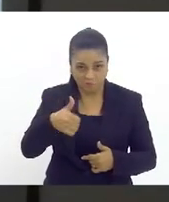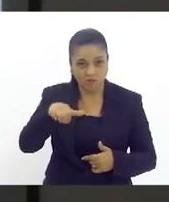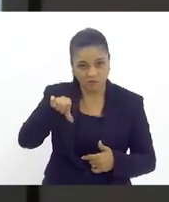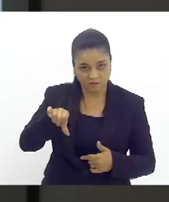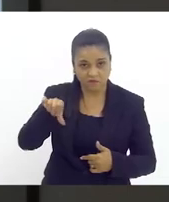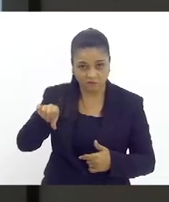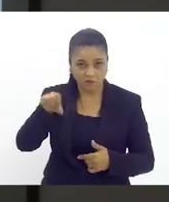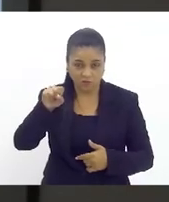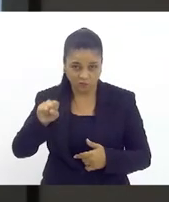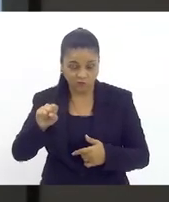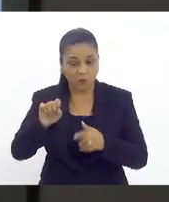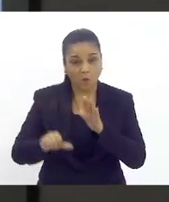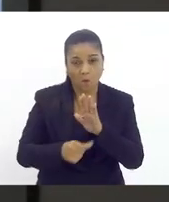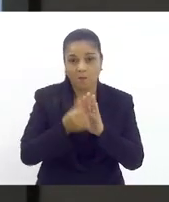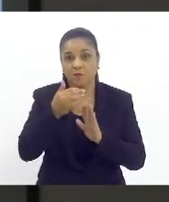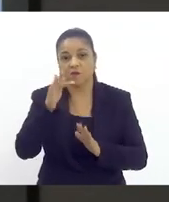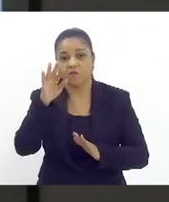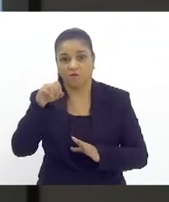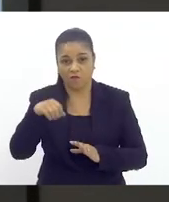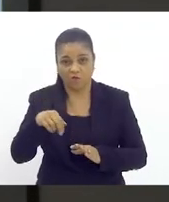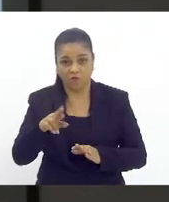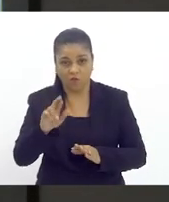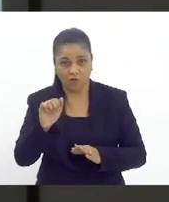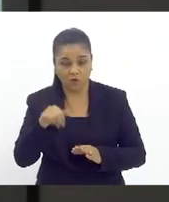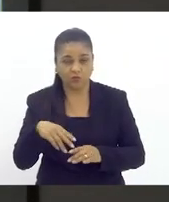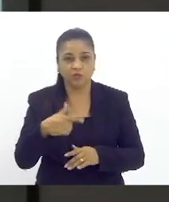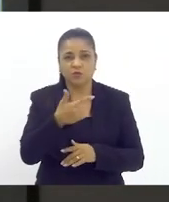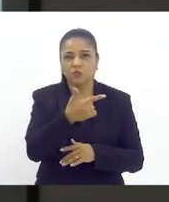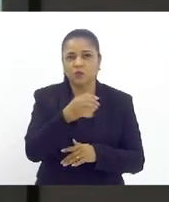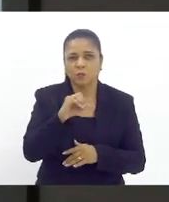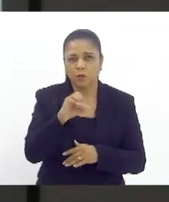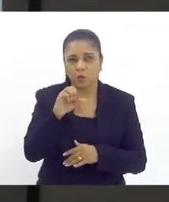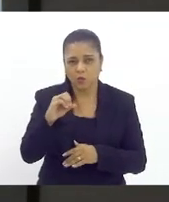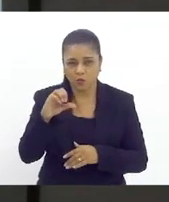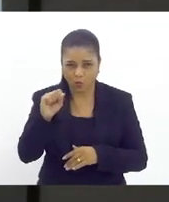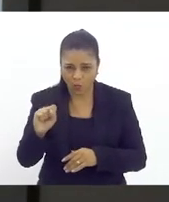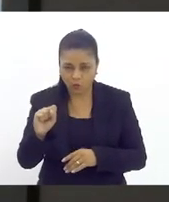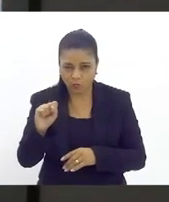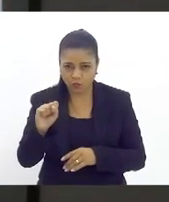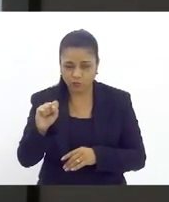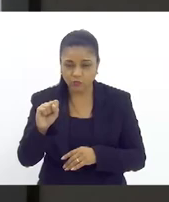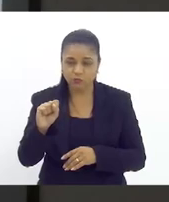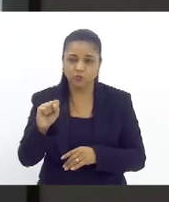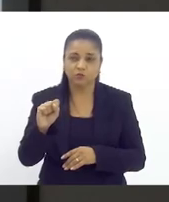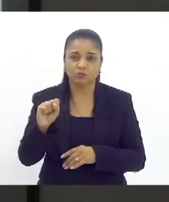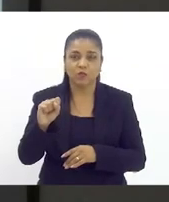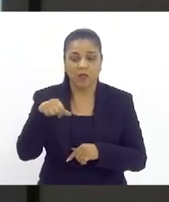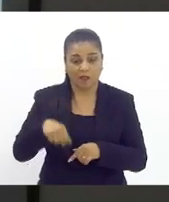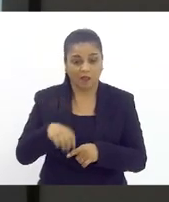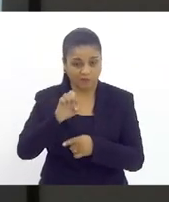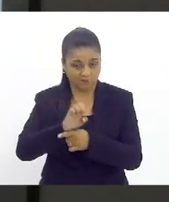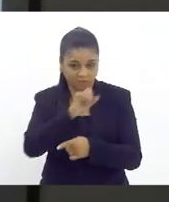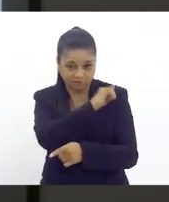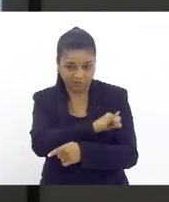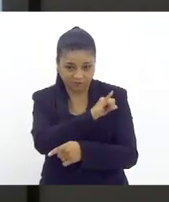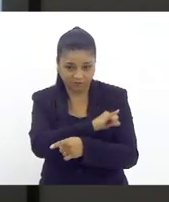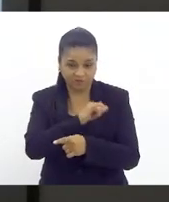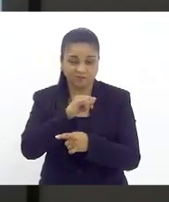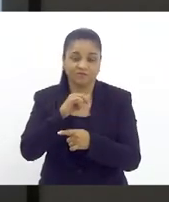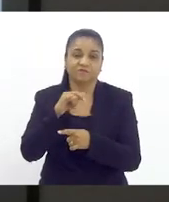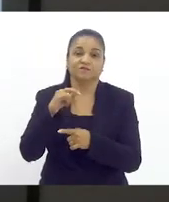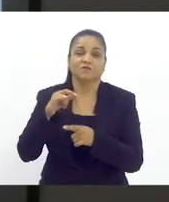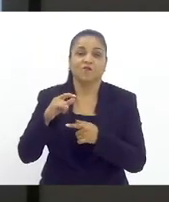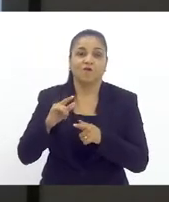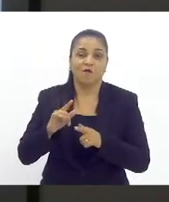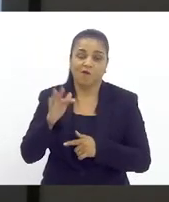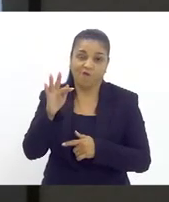o primeiro fórum E desde 2008 a gente tem aqui no rio o fórum Florestal fluminense